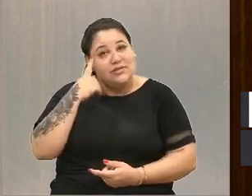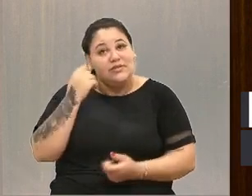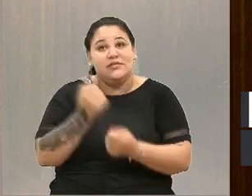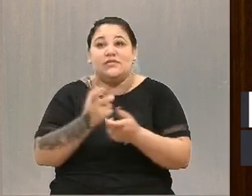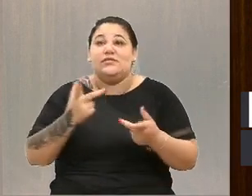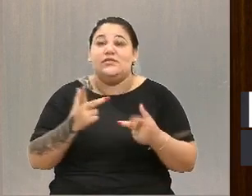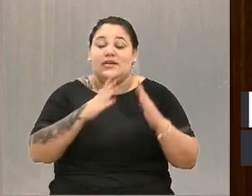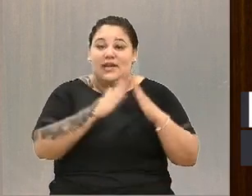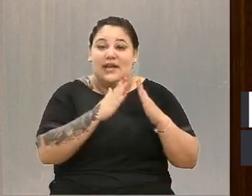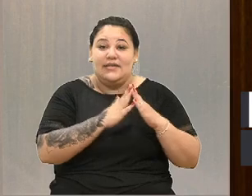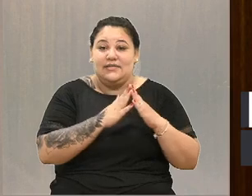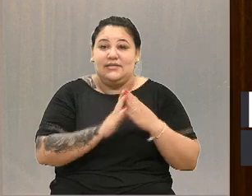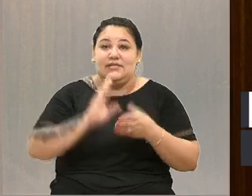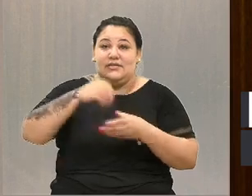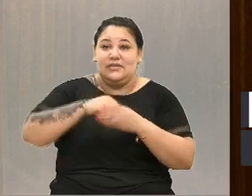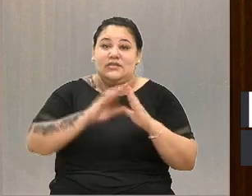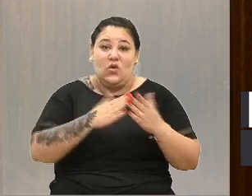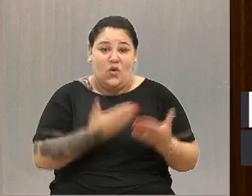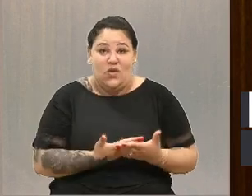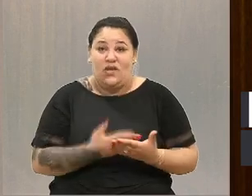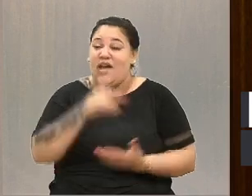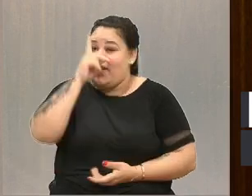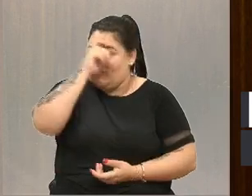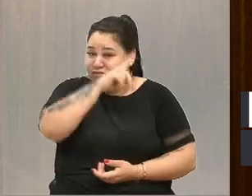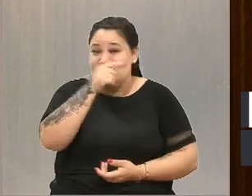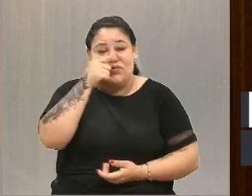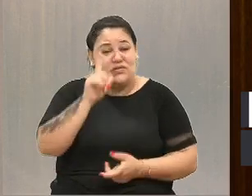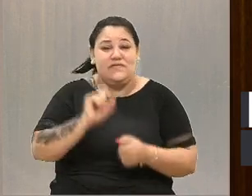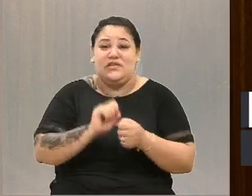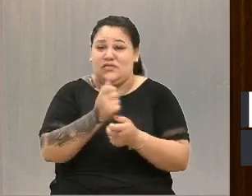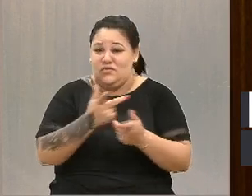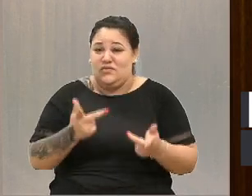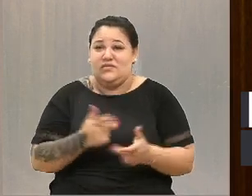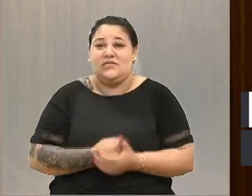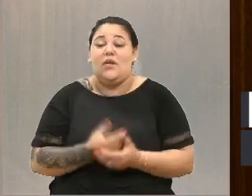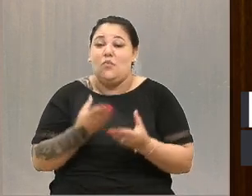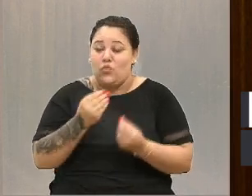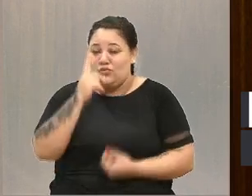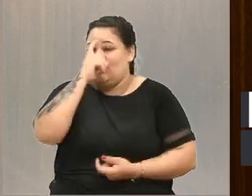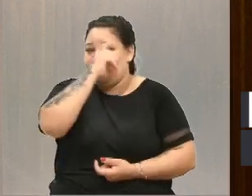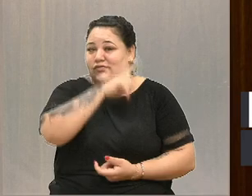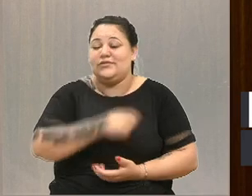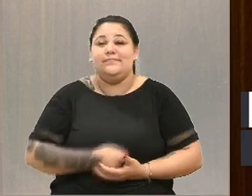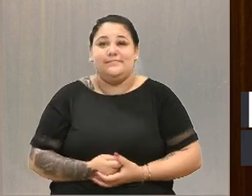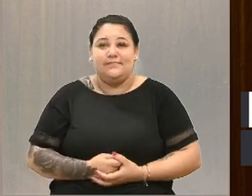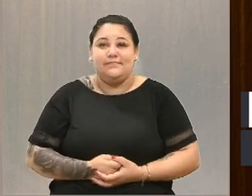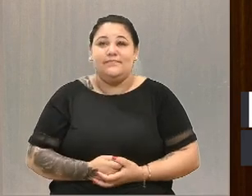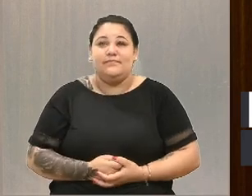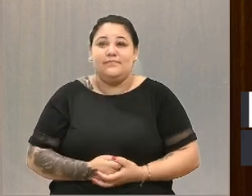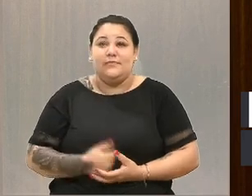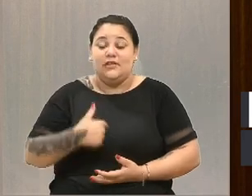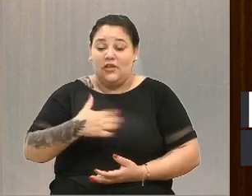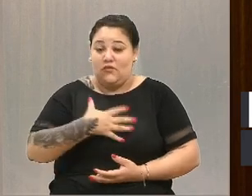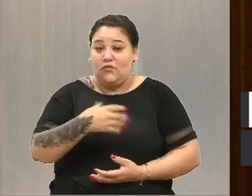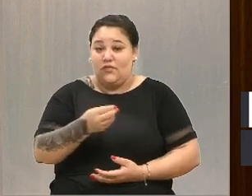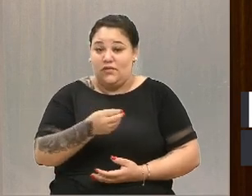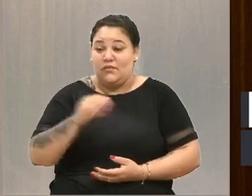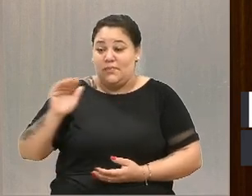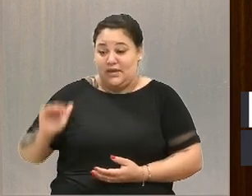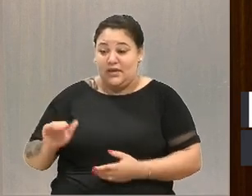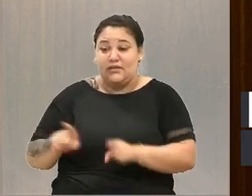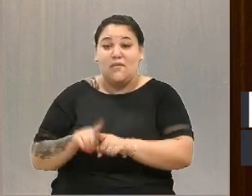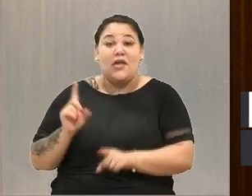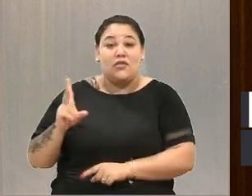dentro da escola, vai ser muito difícil da escola conseguir fazer alguma coisa. Vai ser muito difícil. Eu tenho filho pequeno também, com 12